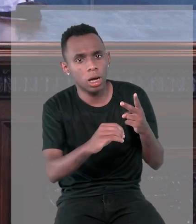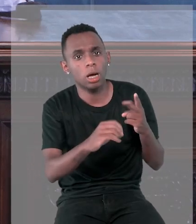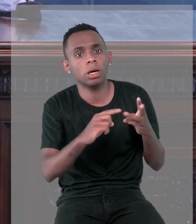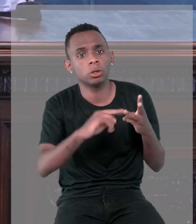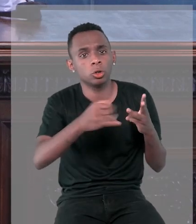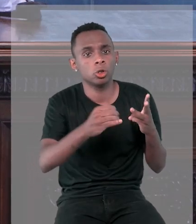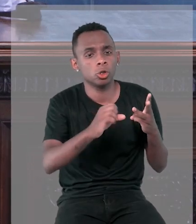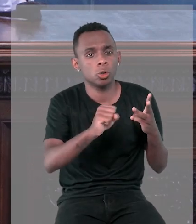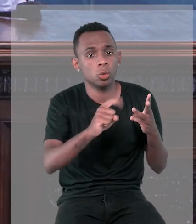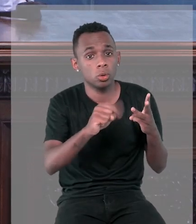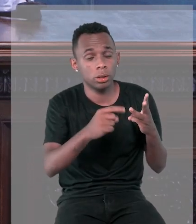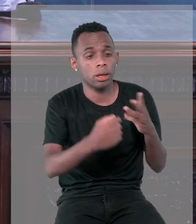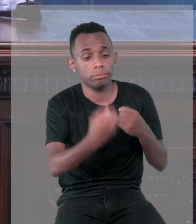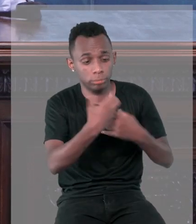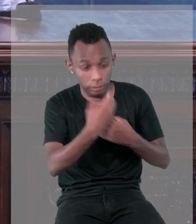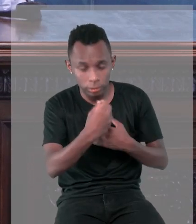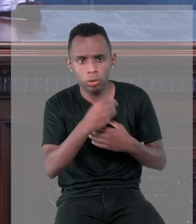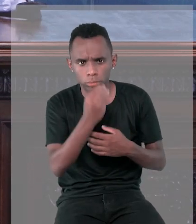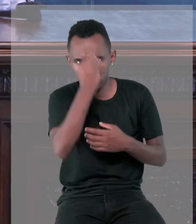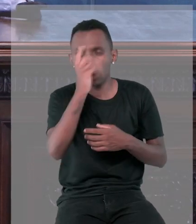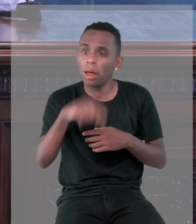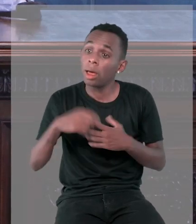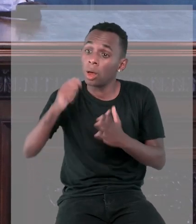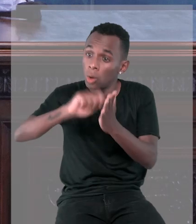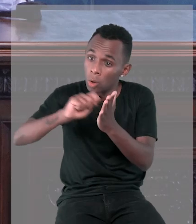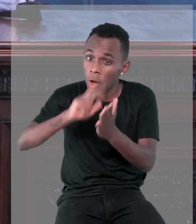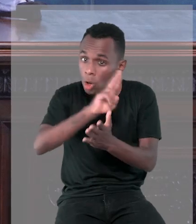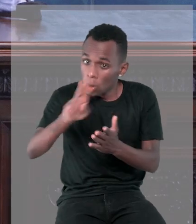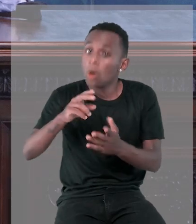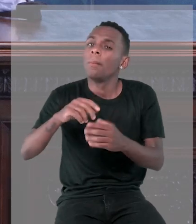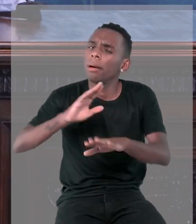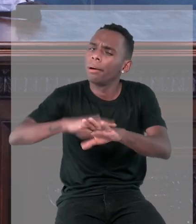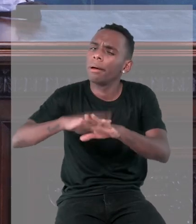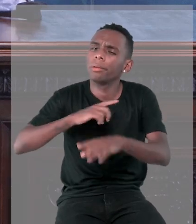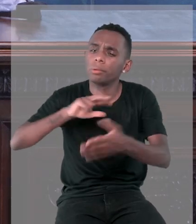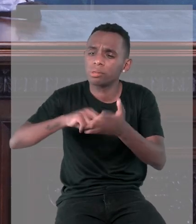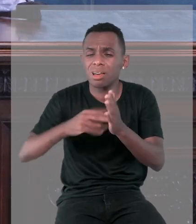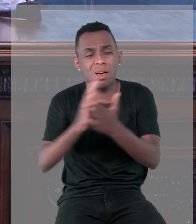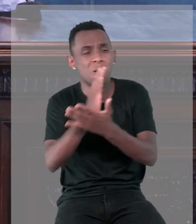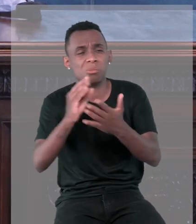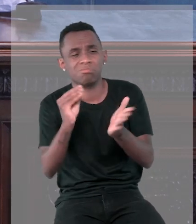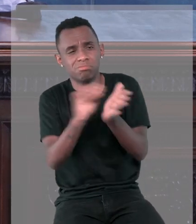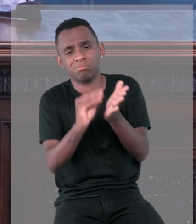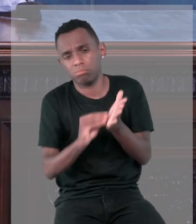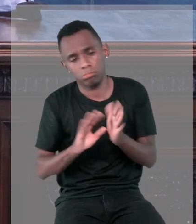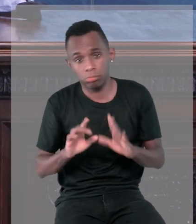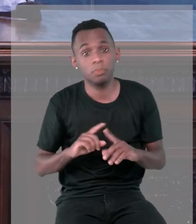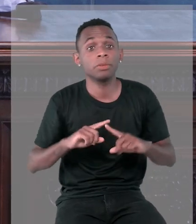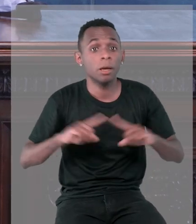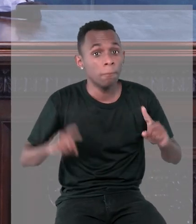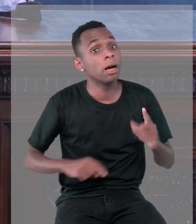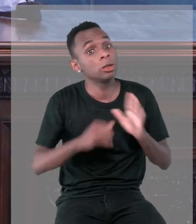né? São muito conscientes dos nomes, né? Os nomes não são gratuitos. Alguns escritores não ligam para isso, né? Mas